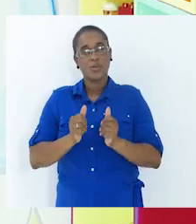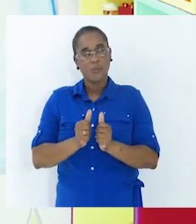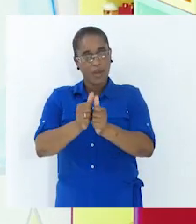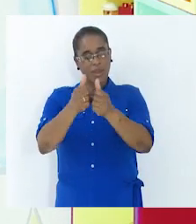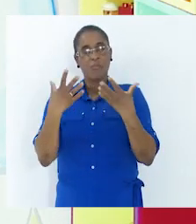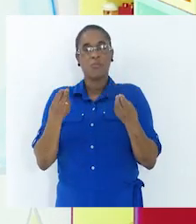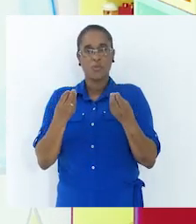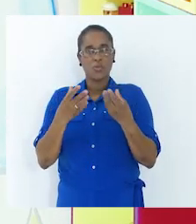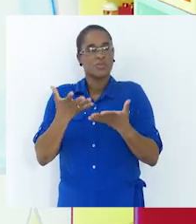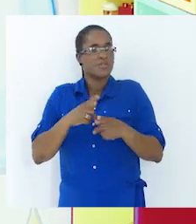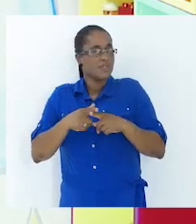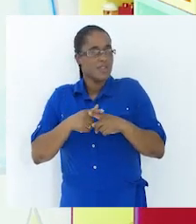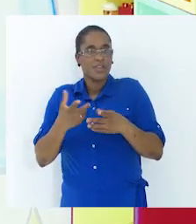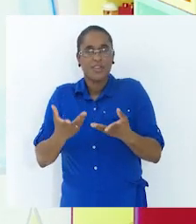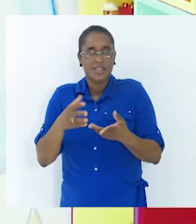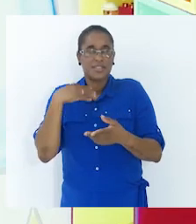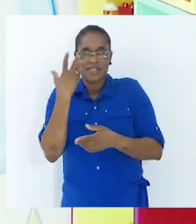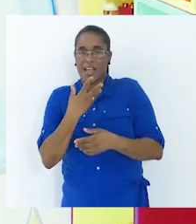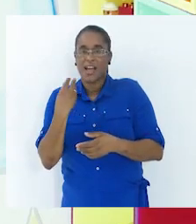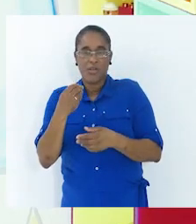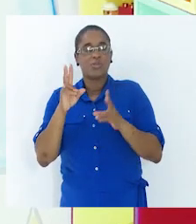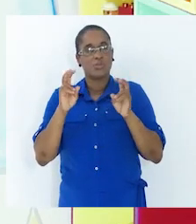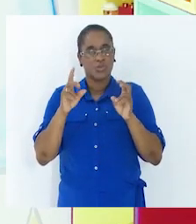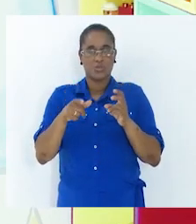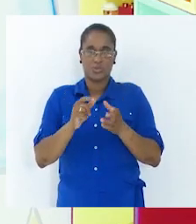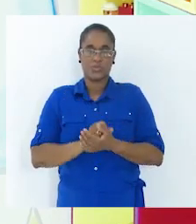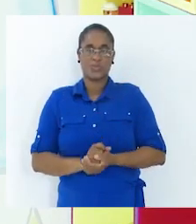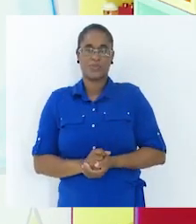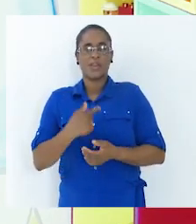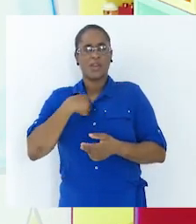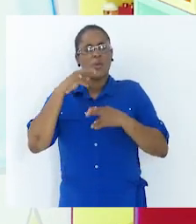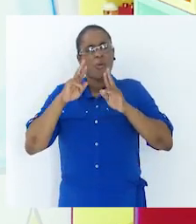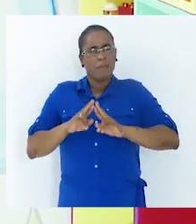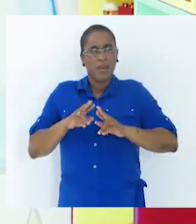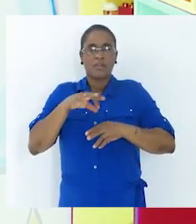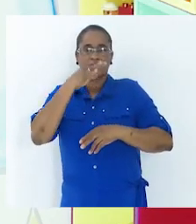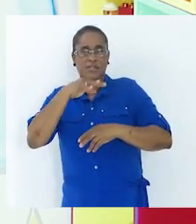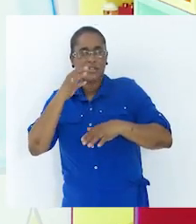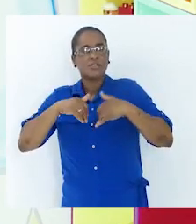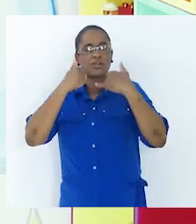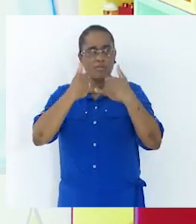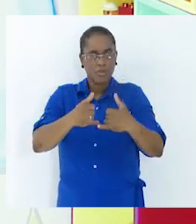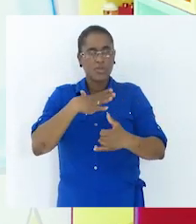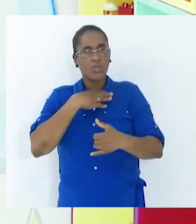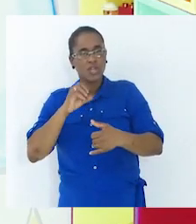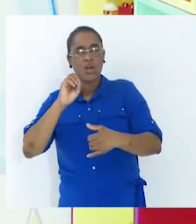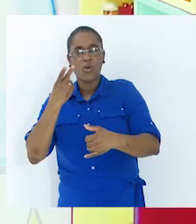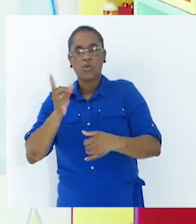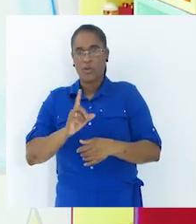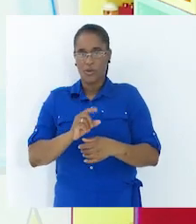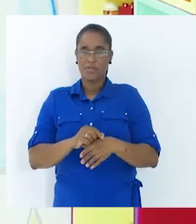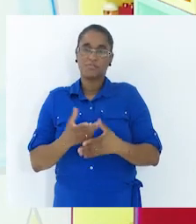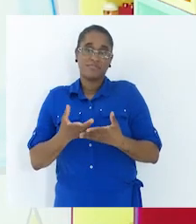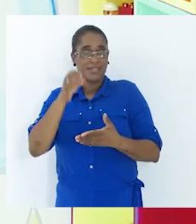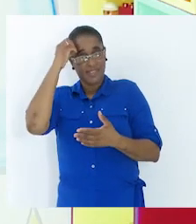e o vosso entusiasmo e interesse no conteúdo da aula. Espero que digam depois se gostaram ou não gostaram. E